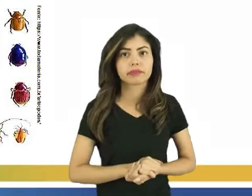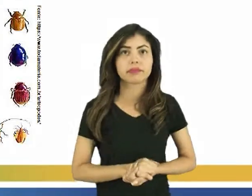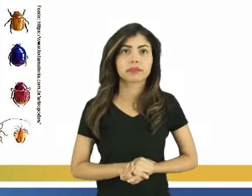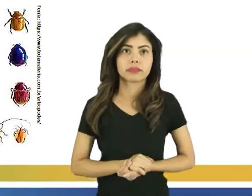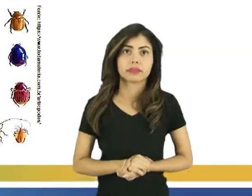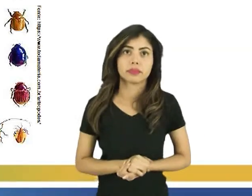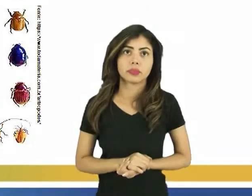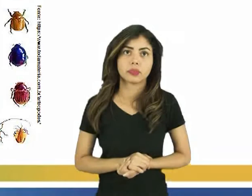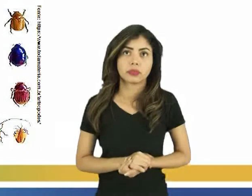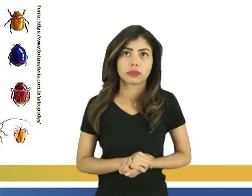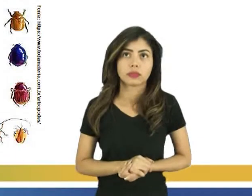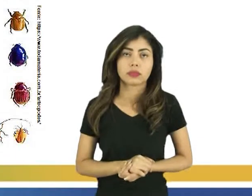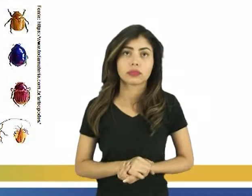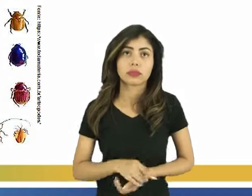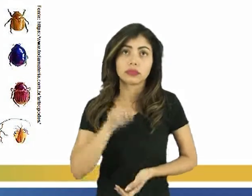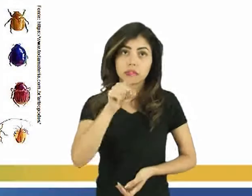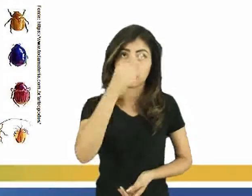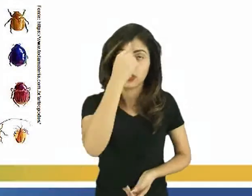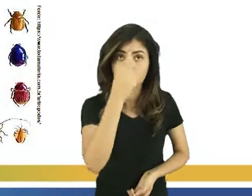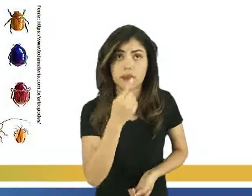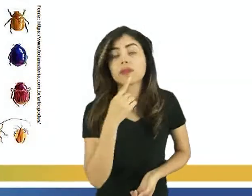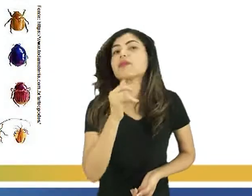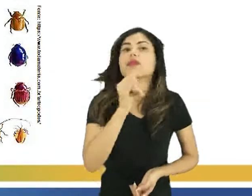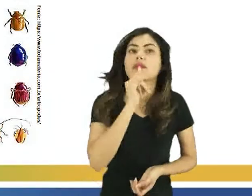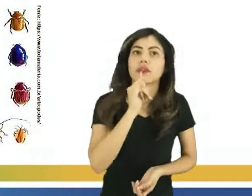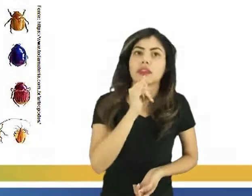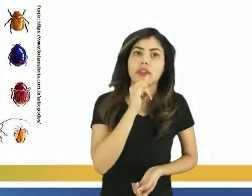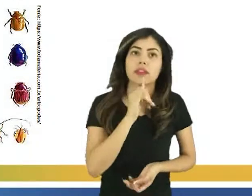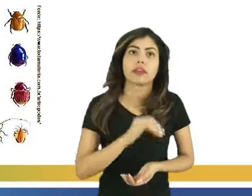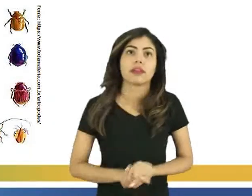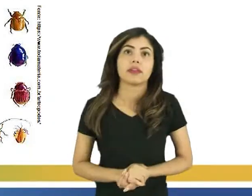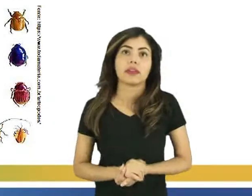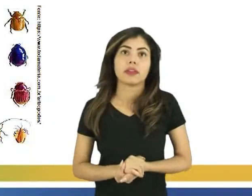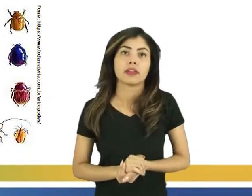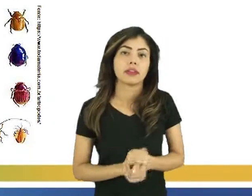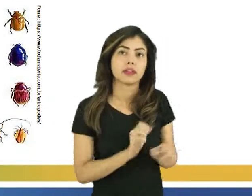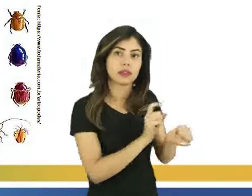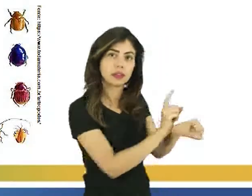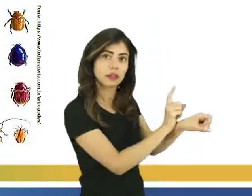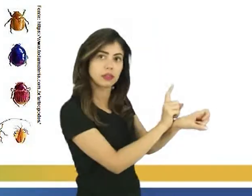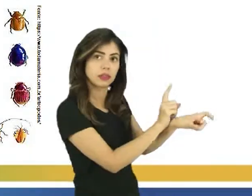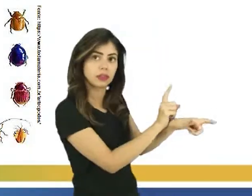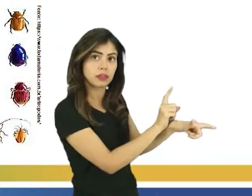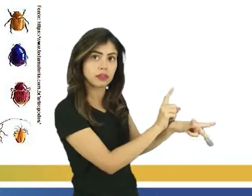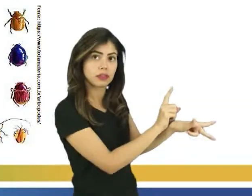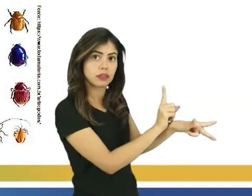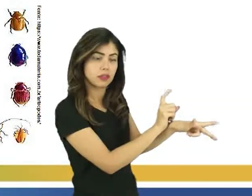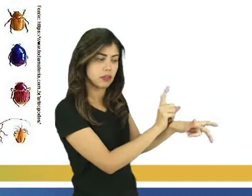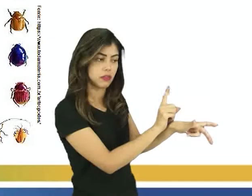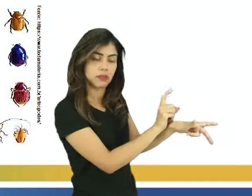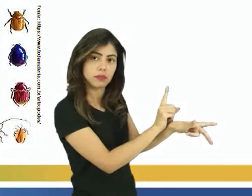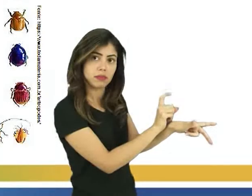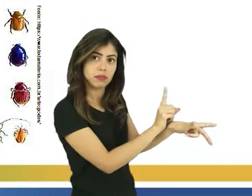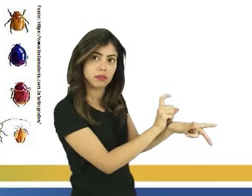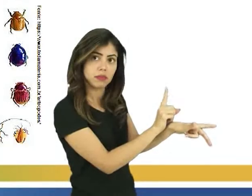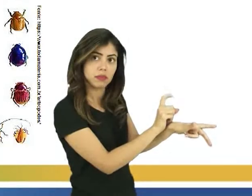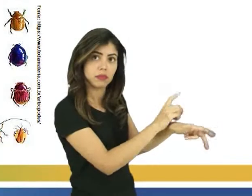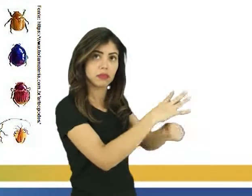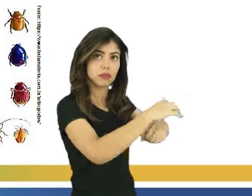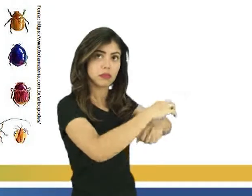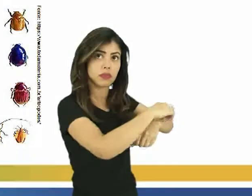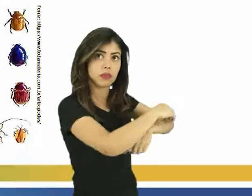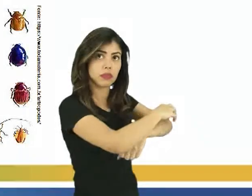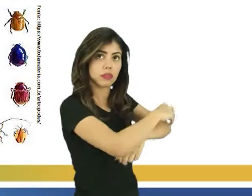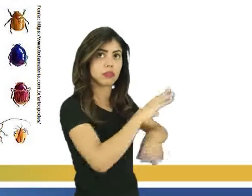filo. Aí nessa imagem, por exemplo, vocês podem observar um escorpião, que pertence ao grupo dos aracnídeos, uma lagosta,